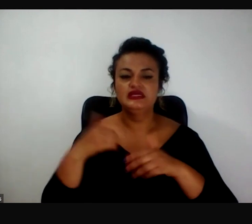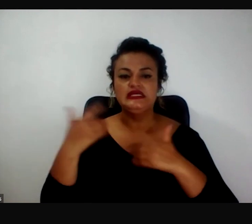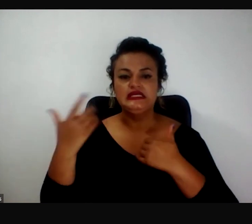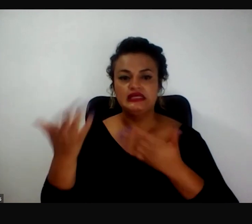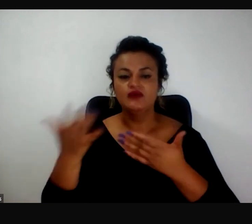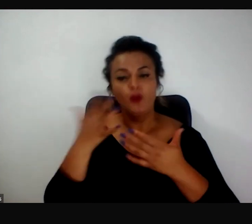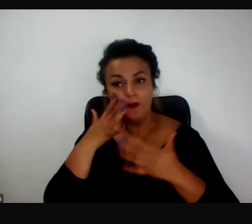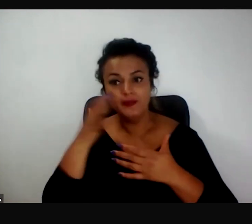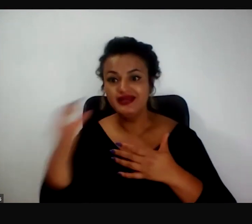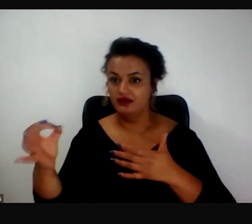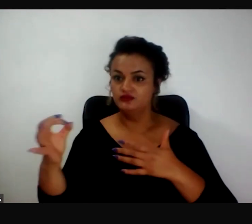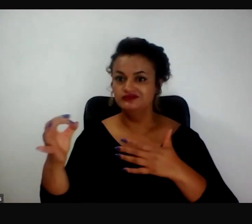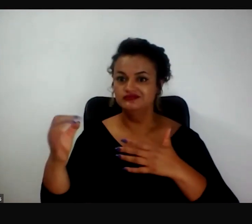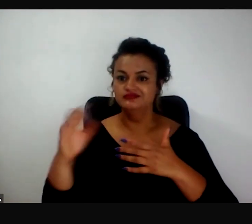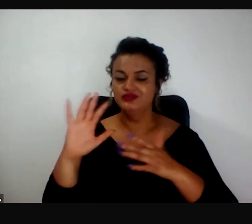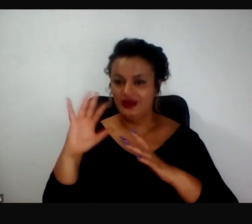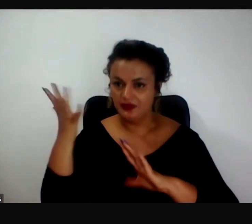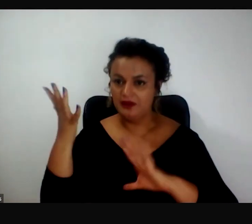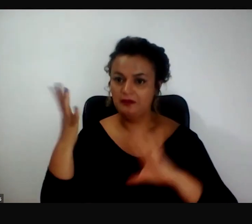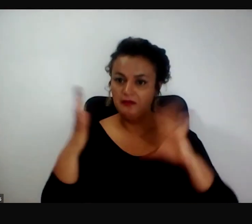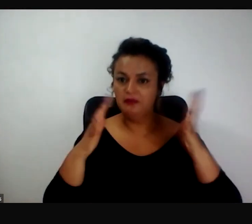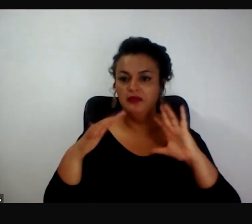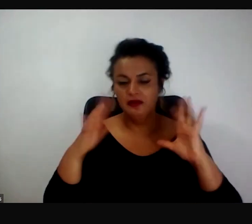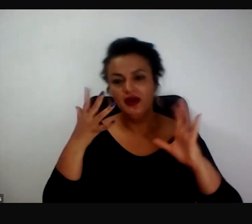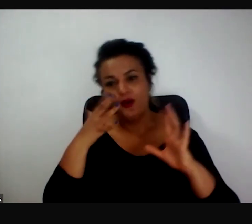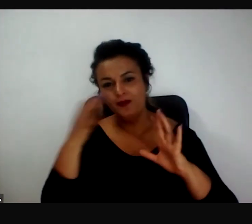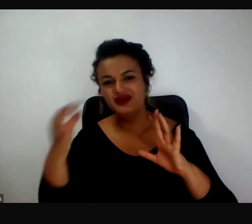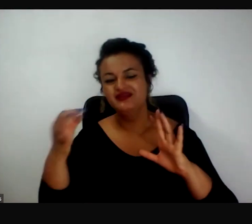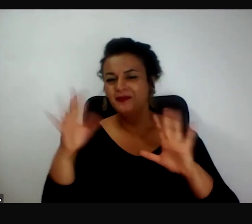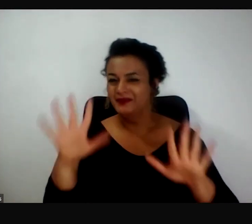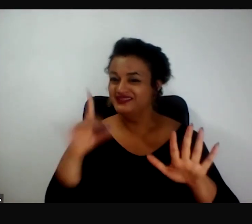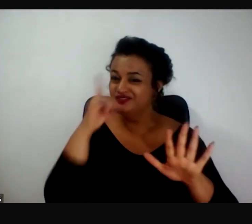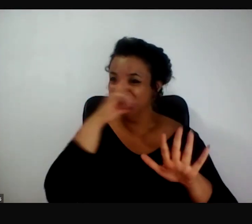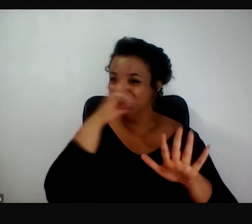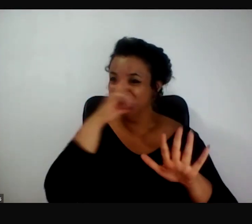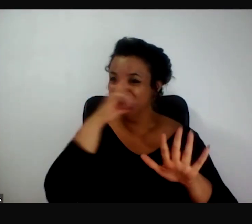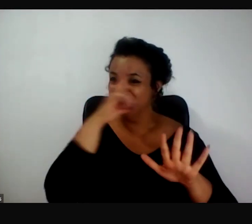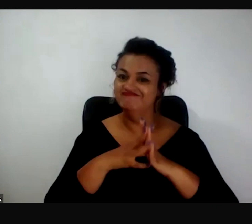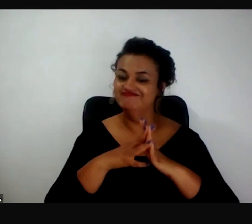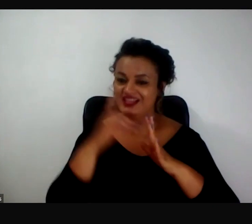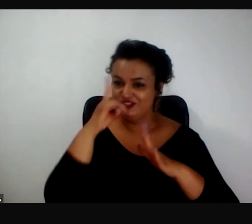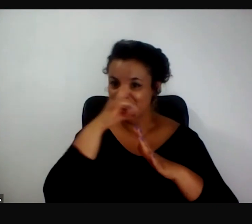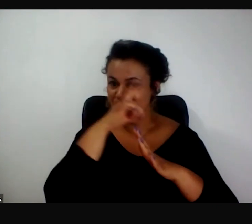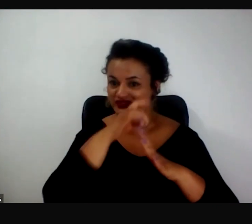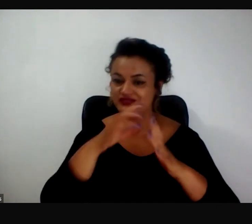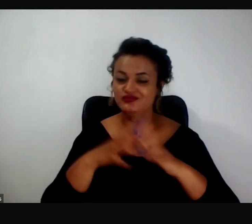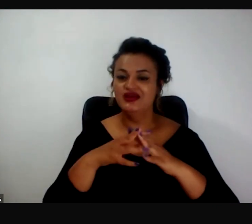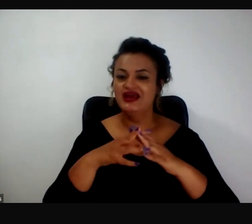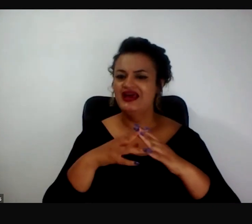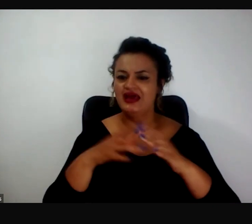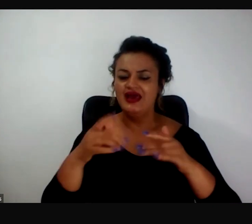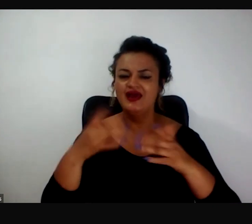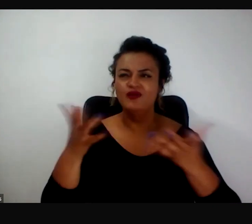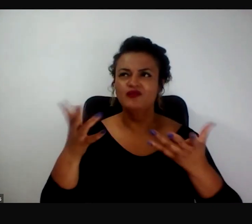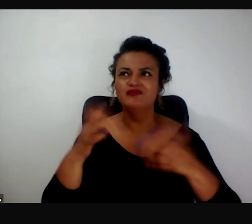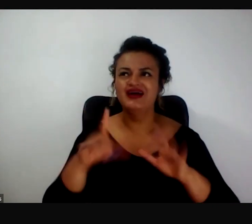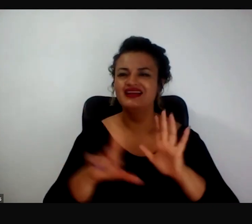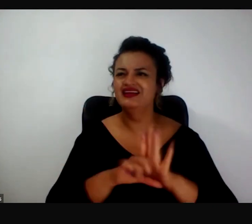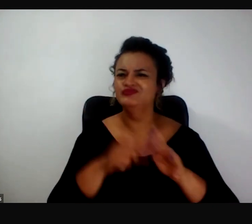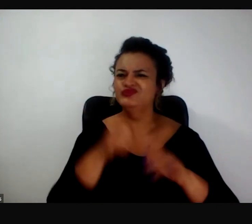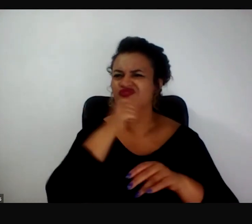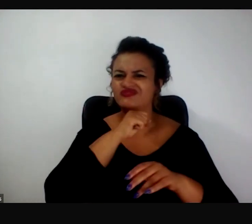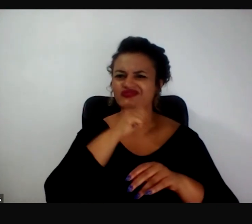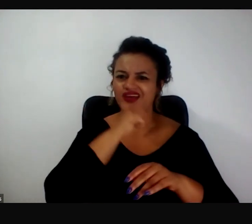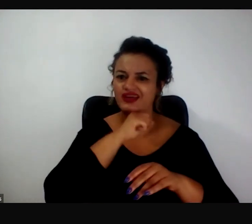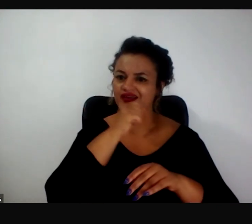compreender todo aquilo que vai escrito. Não? É difícil, é uma forma muito antiquada de escrever